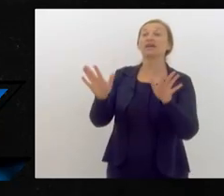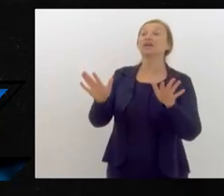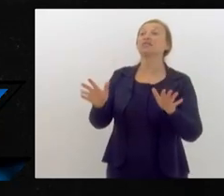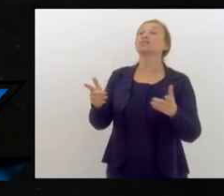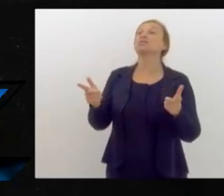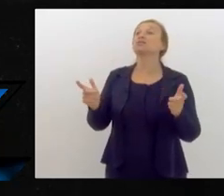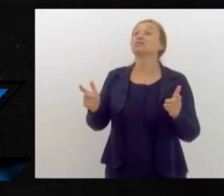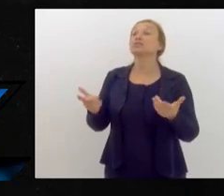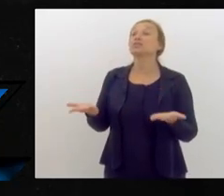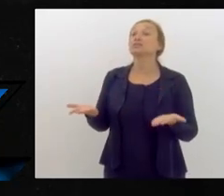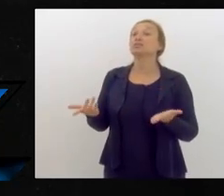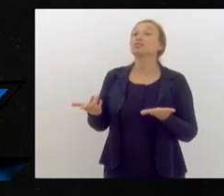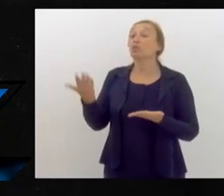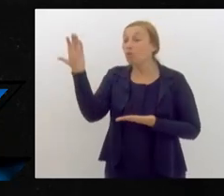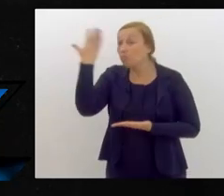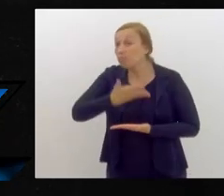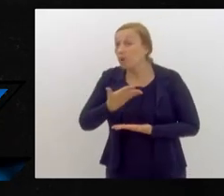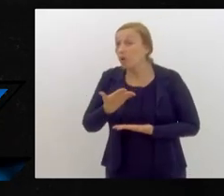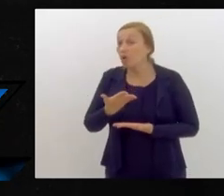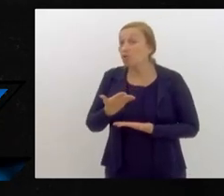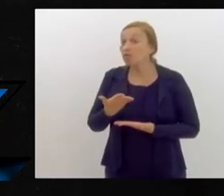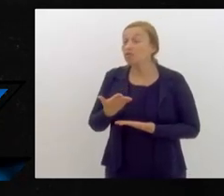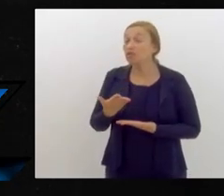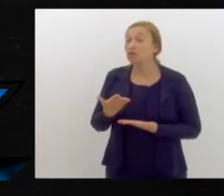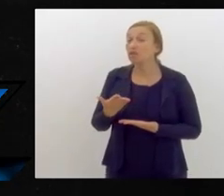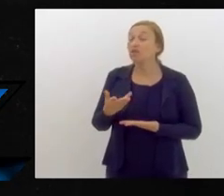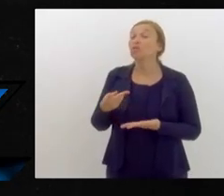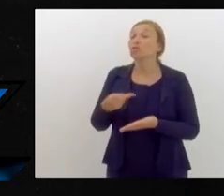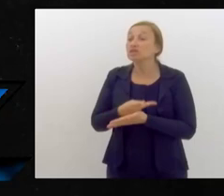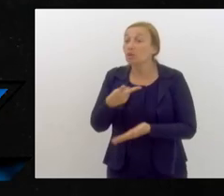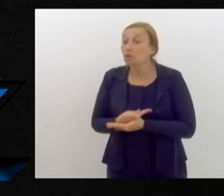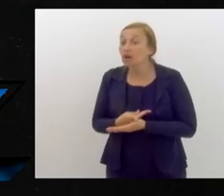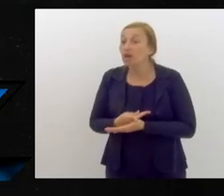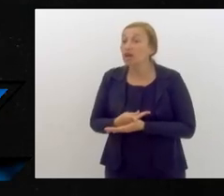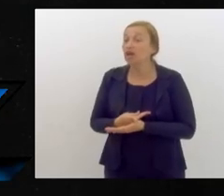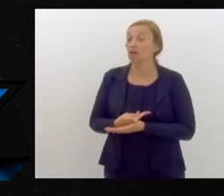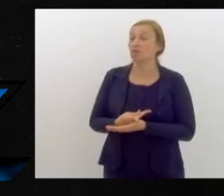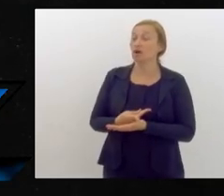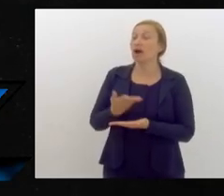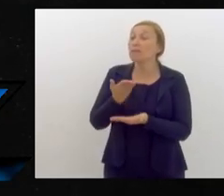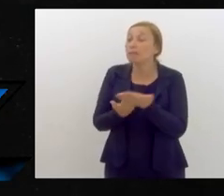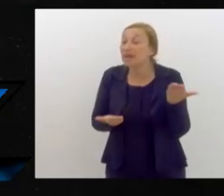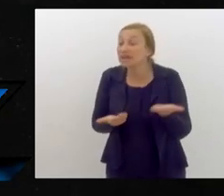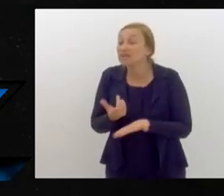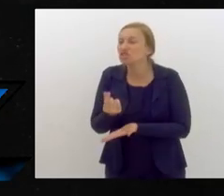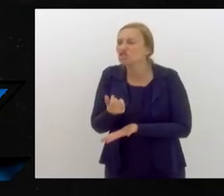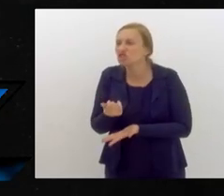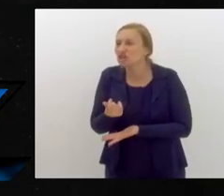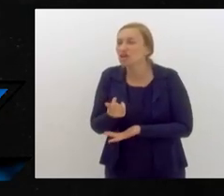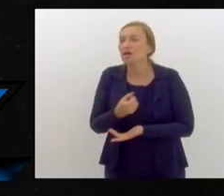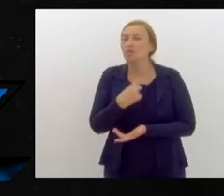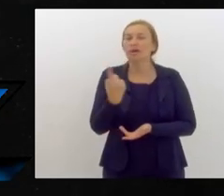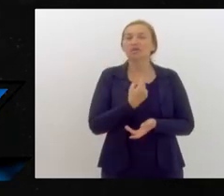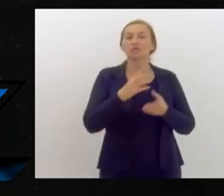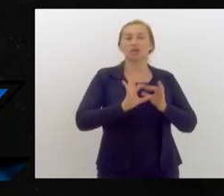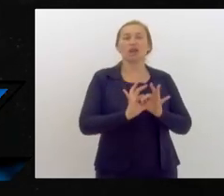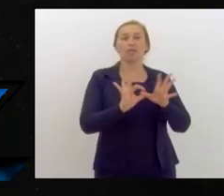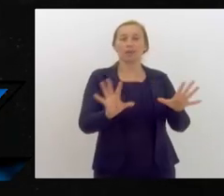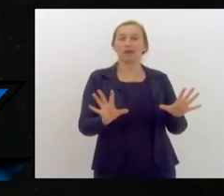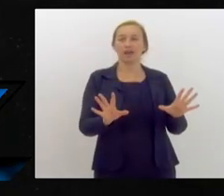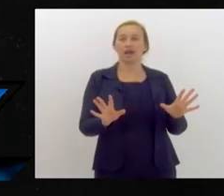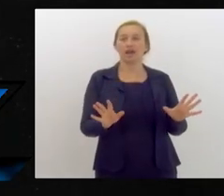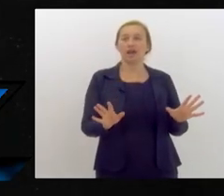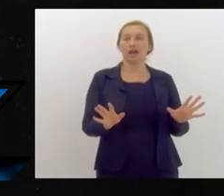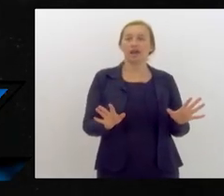planilhas onde que está justificativa para a gente ter que autorizar uma